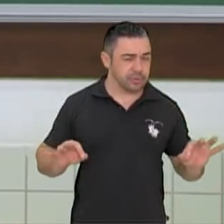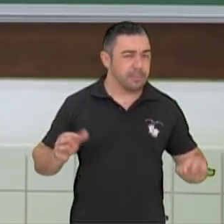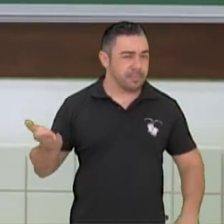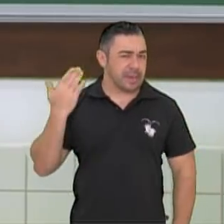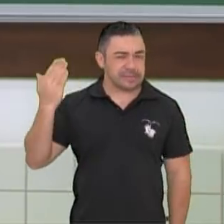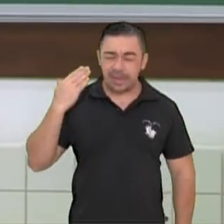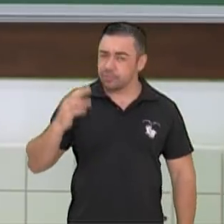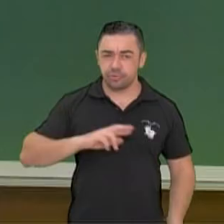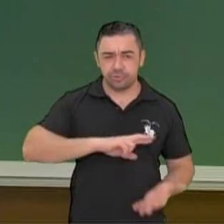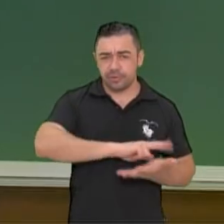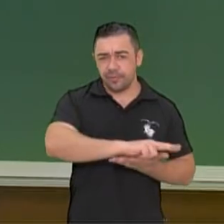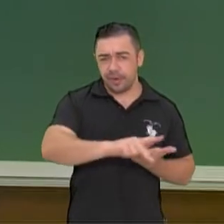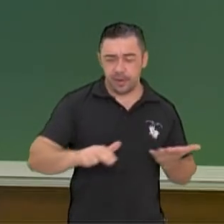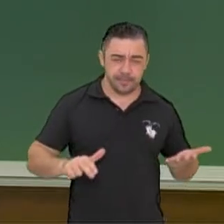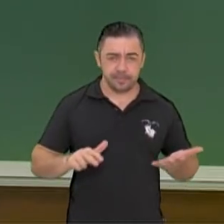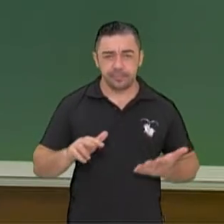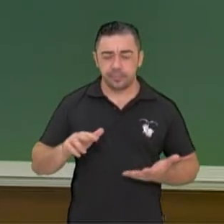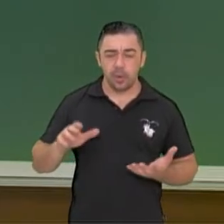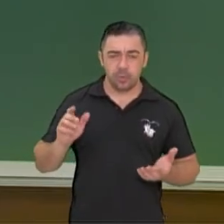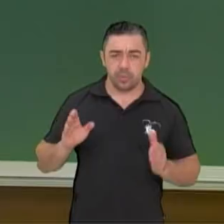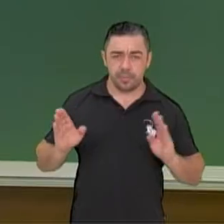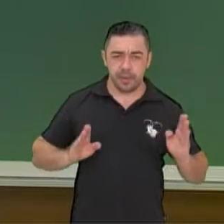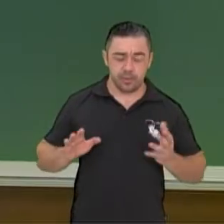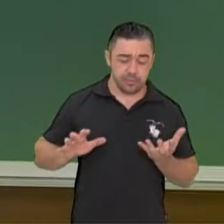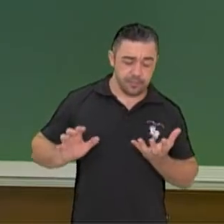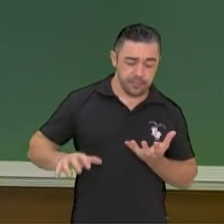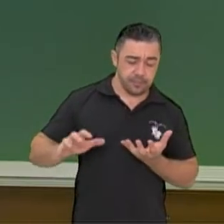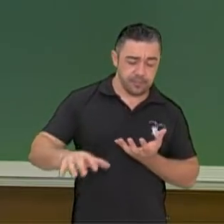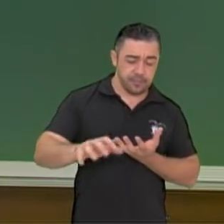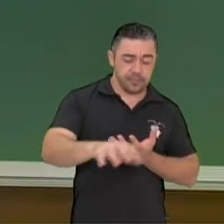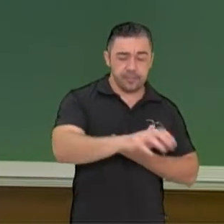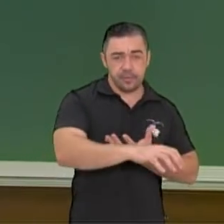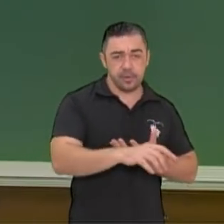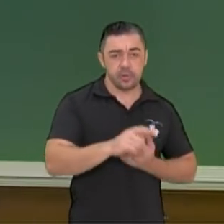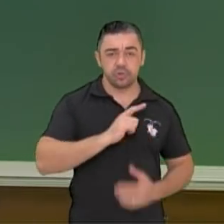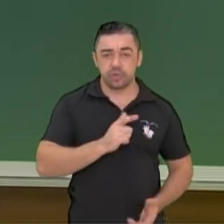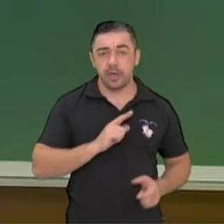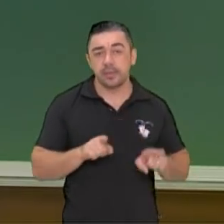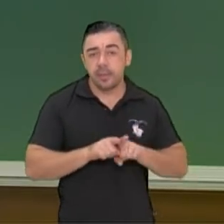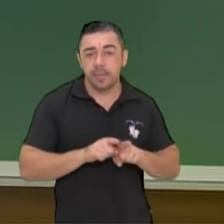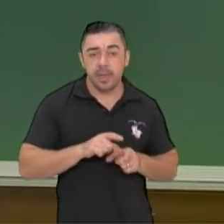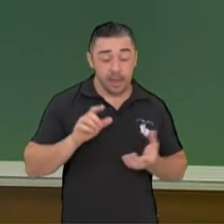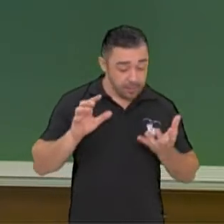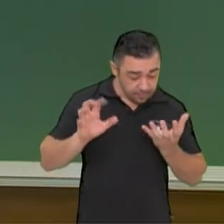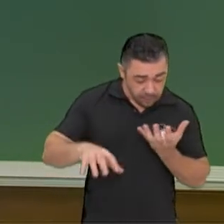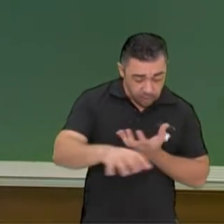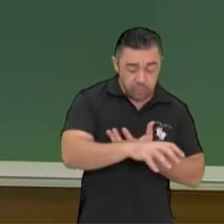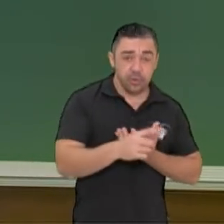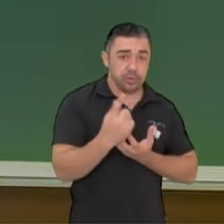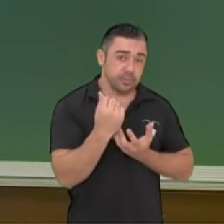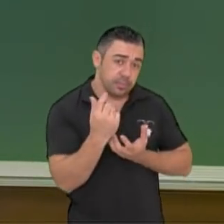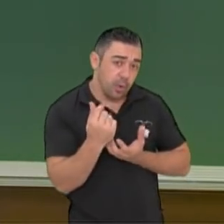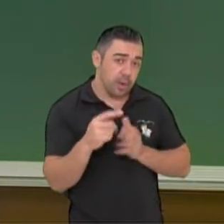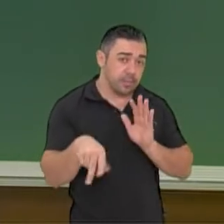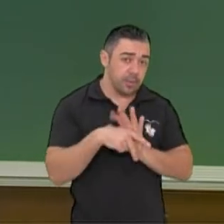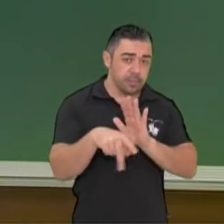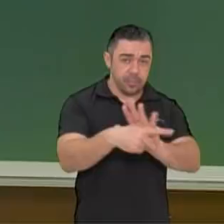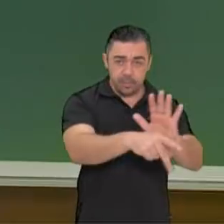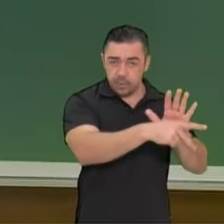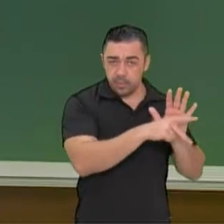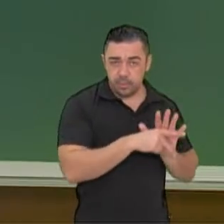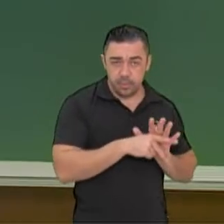período medieval, no período feudal. Cada feudo instituía uma moeda. Você pensa, como coitado. Por isso